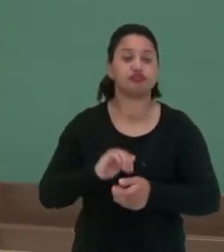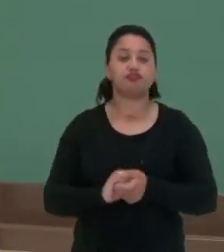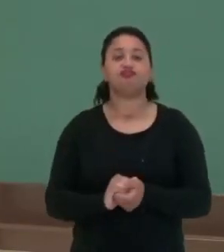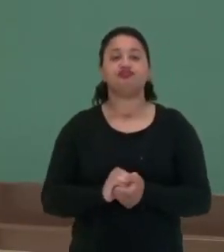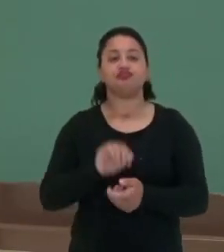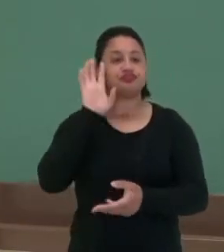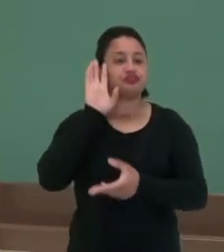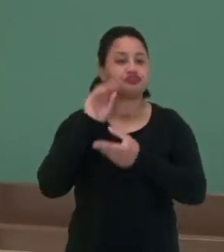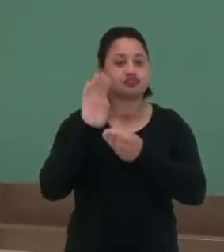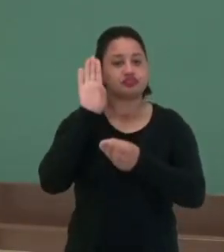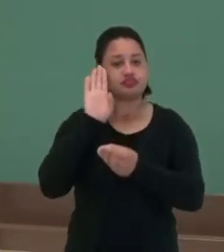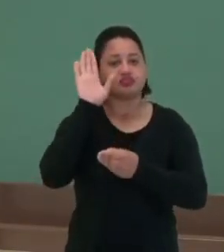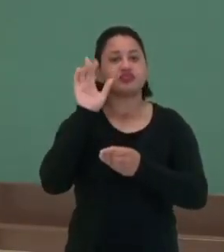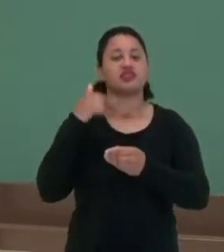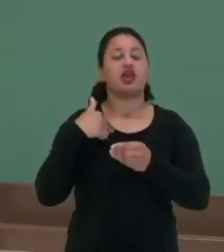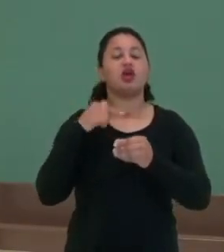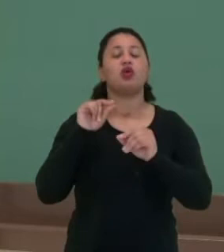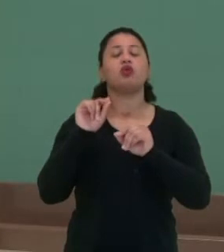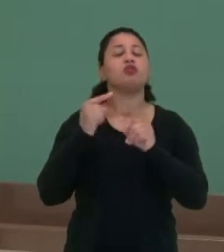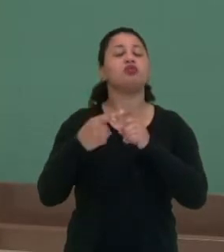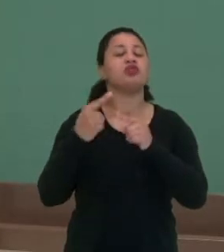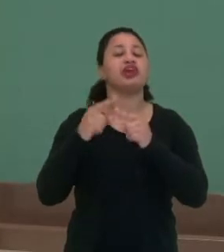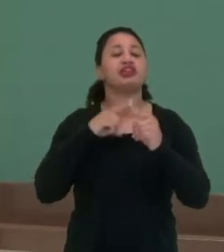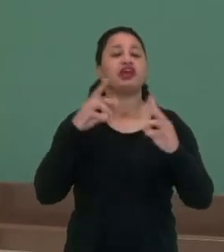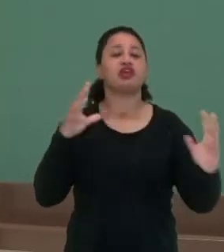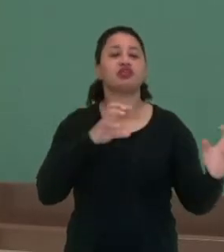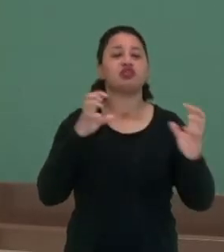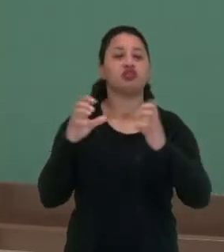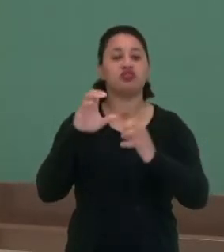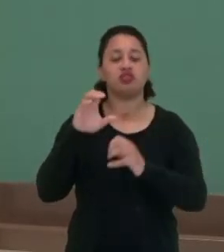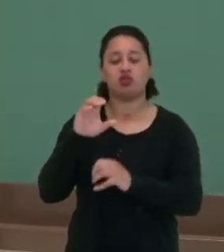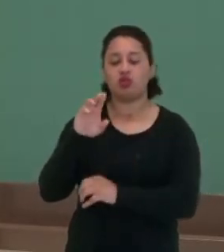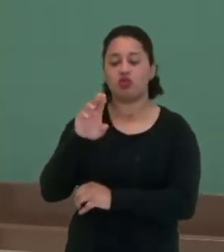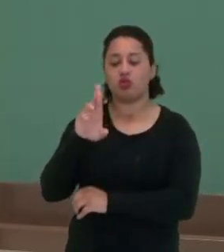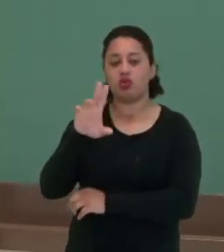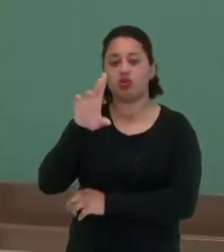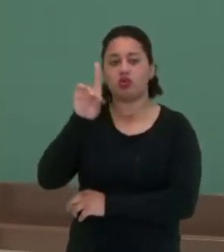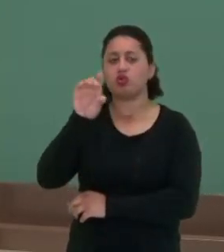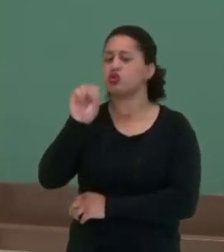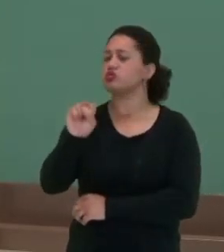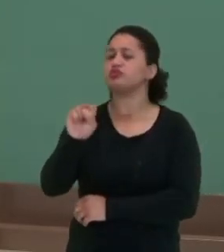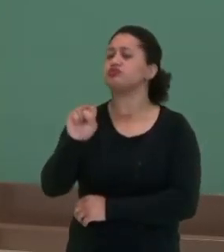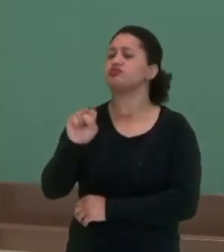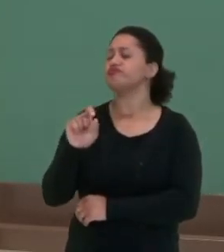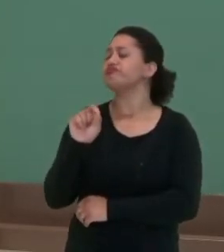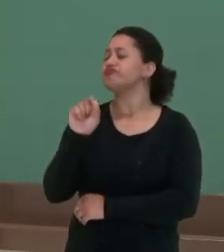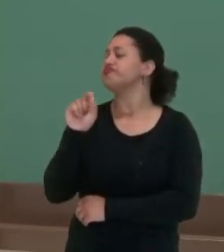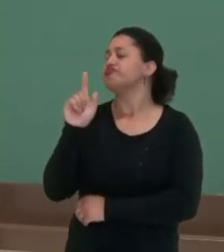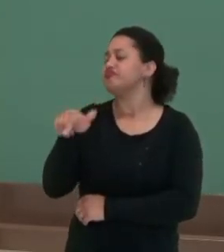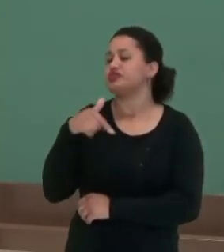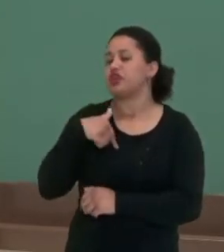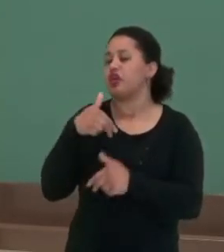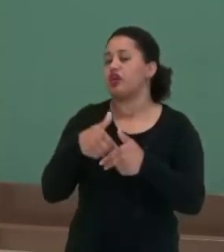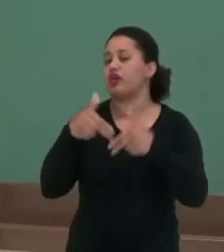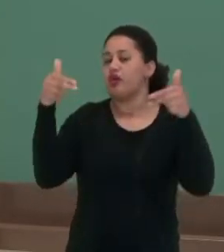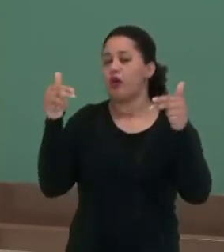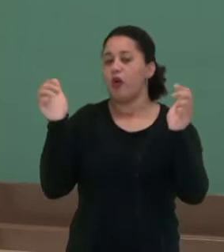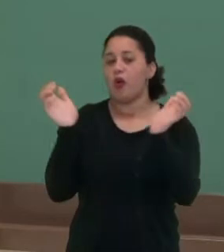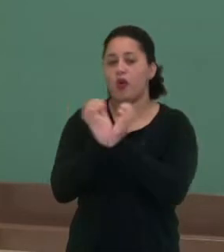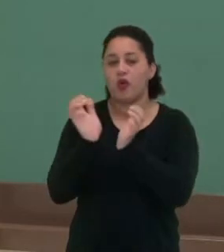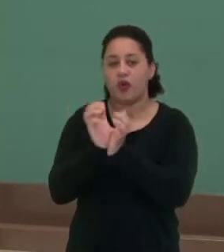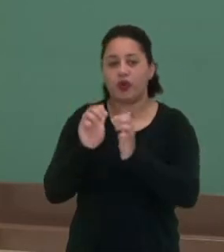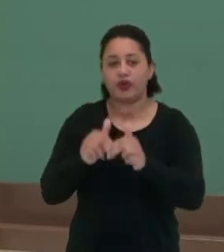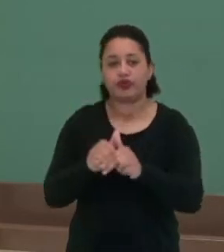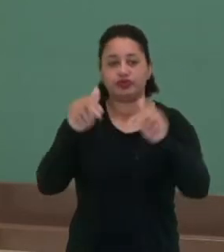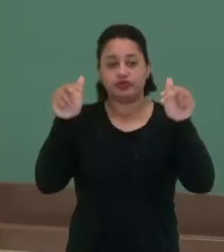fatores dos conflitos curdos. Então a gente vai falar um pouquinho sobre os curdos, que são uma etnia, um grupo étnico,